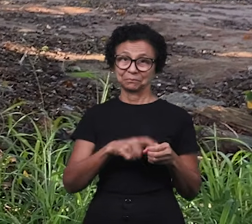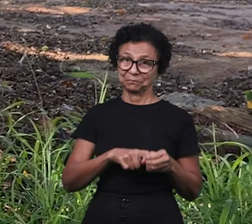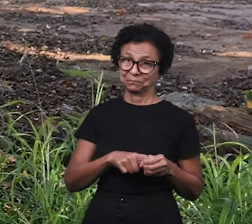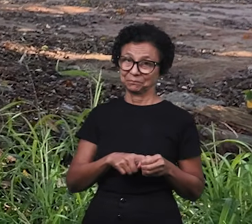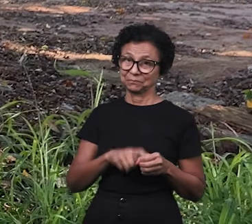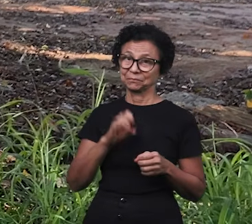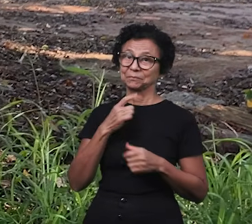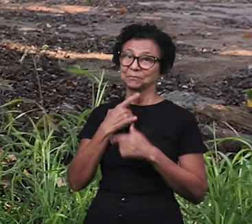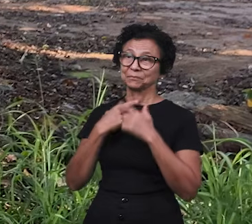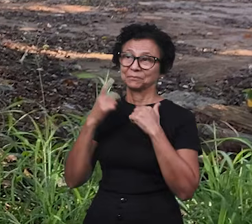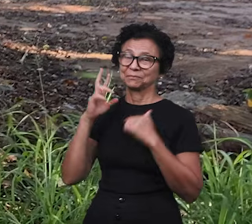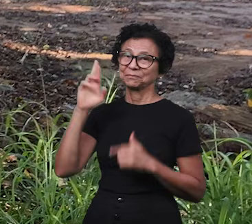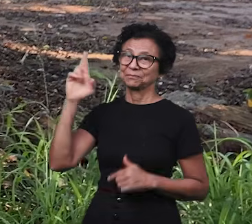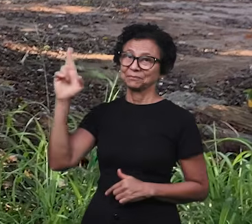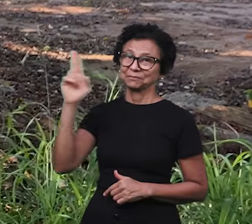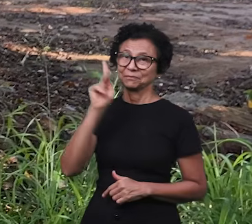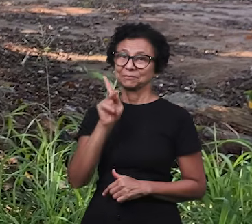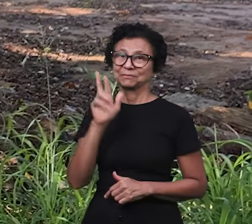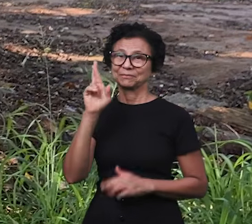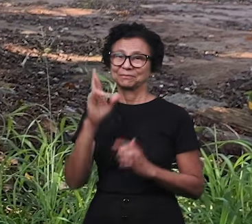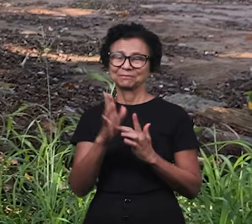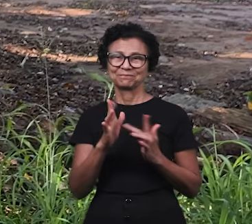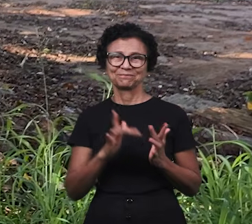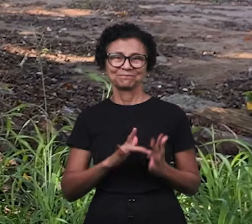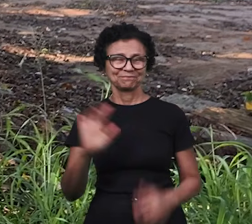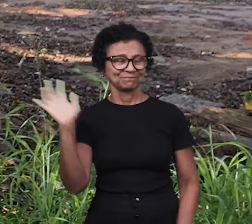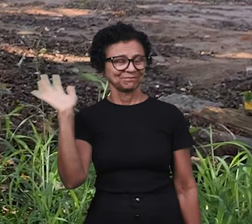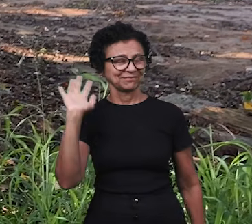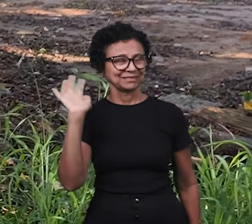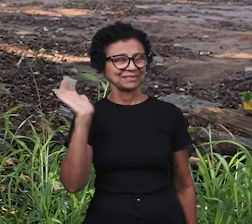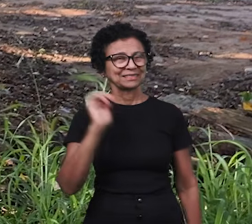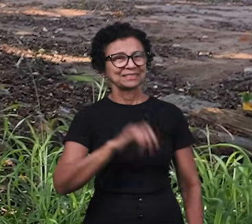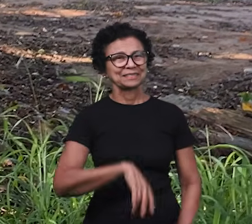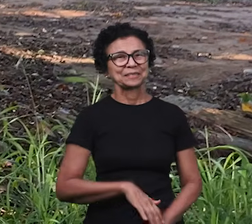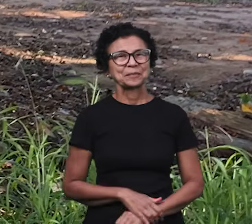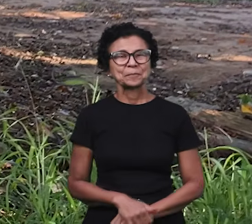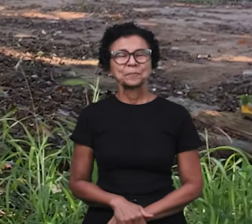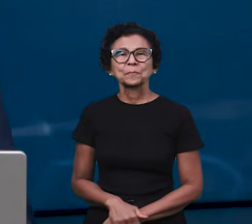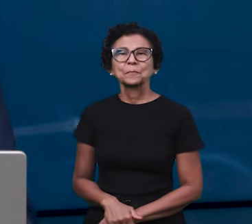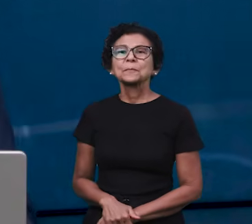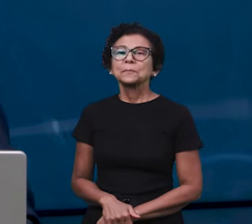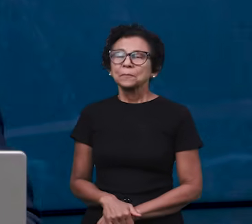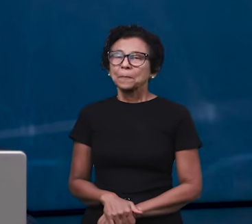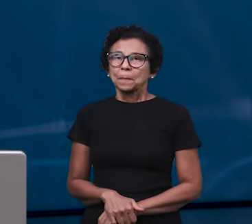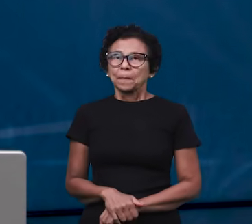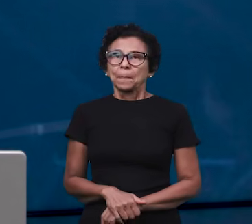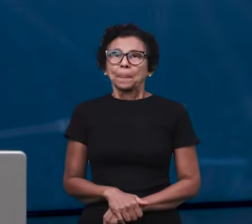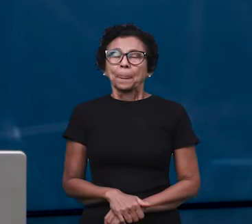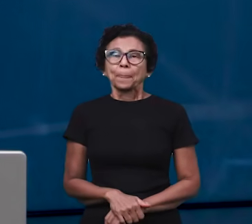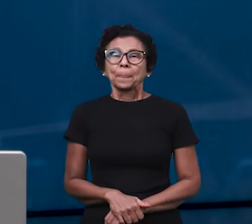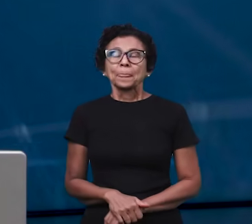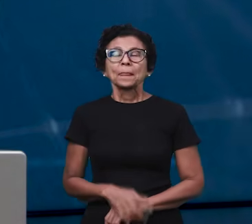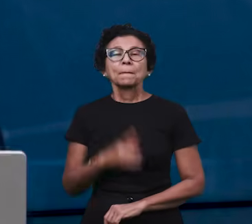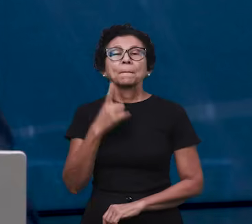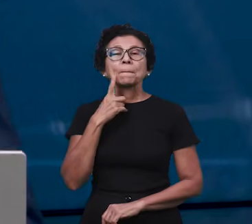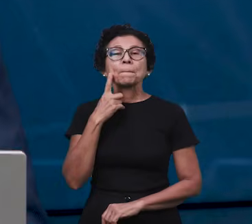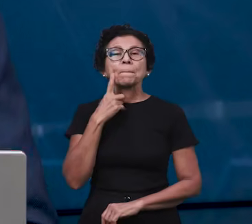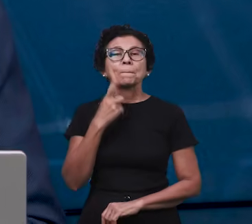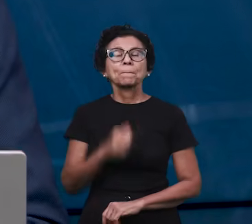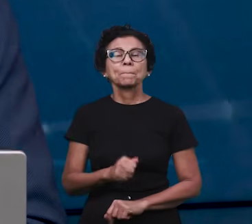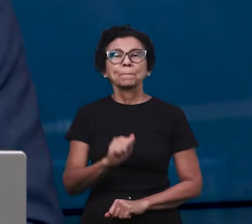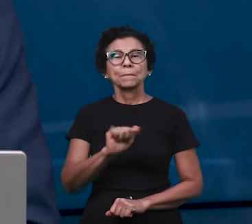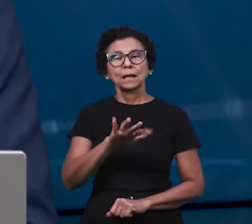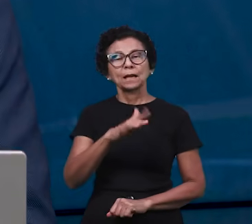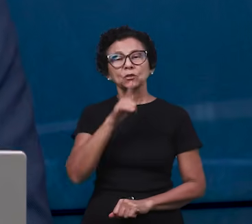semana que vem nós estamos de volta, se assim o Senhor permitir. A paz do Senhor Jesus e até lá. Estamos falando sobre o estado do Espírito Santo e